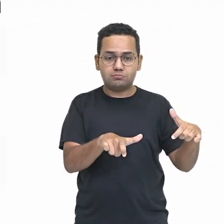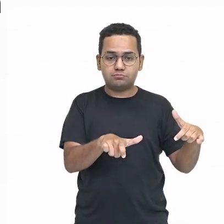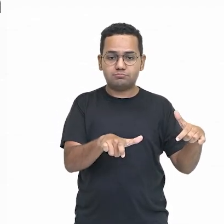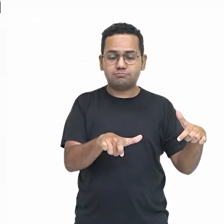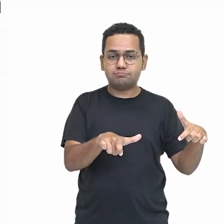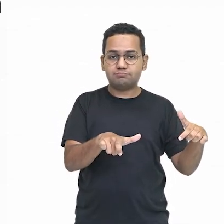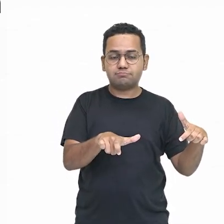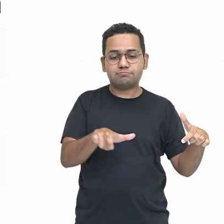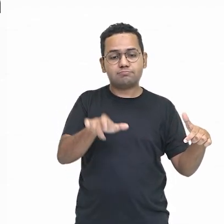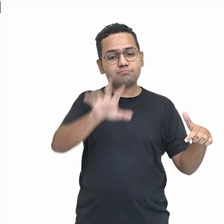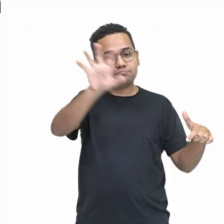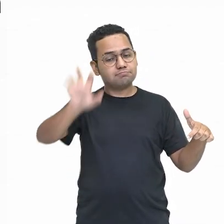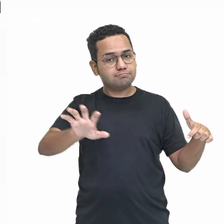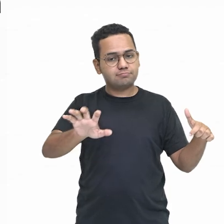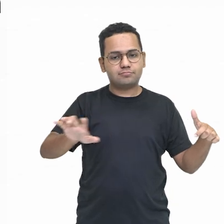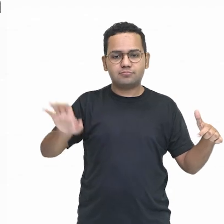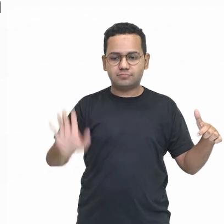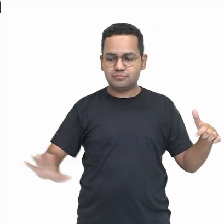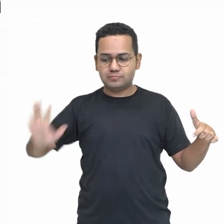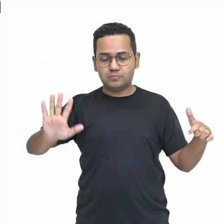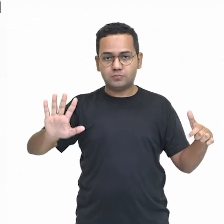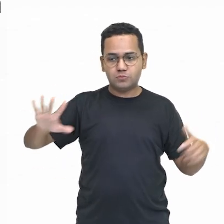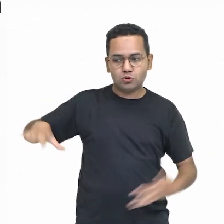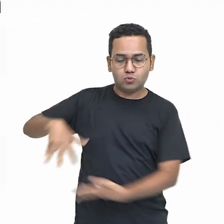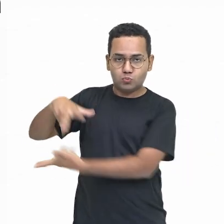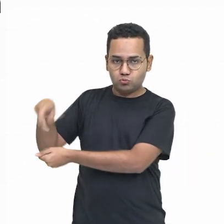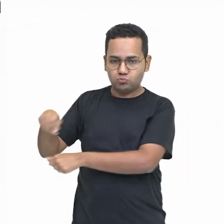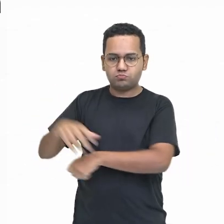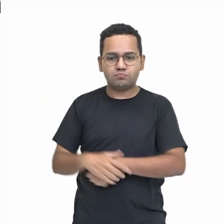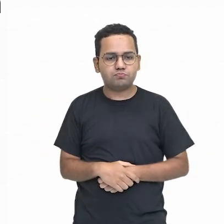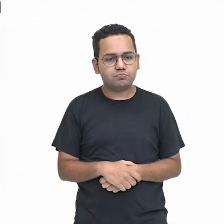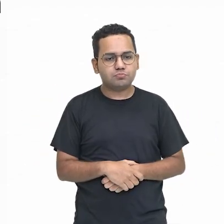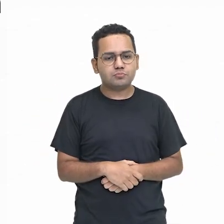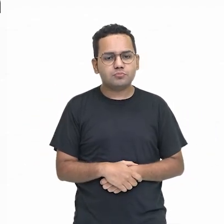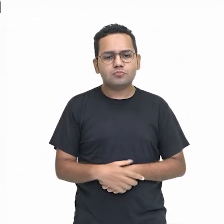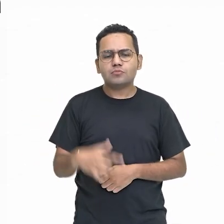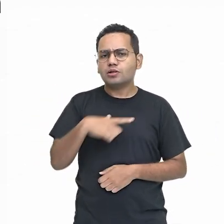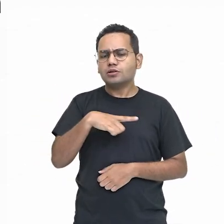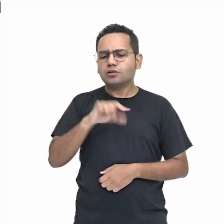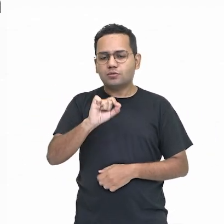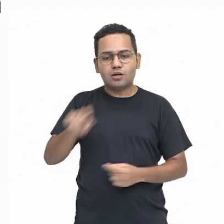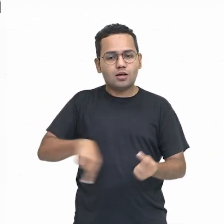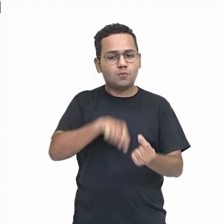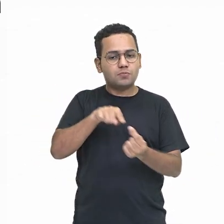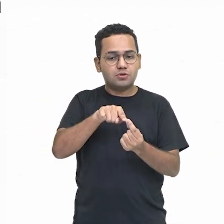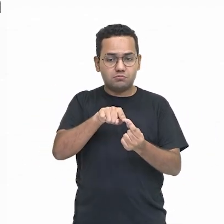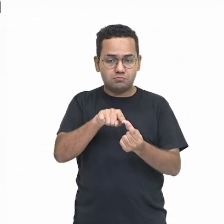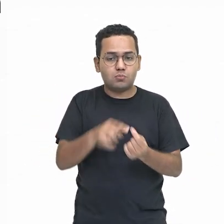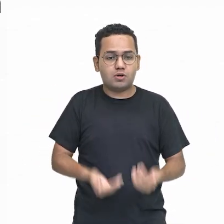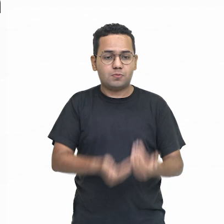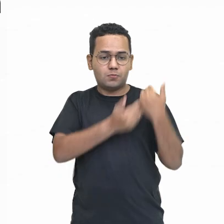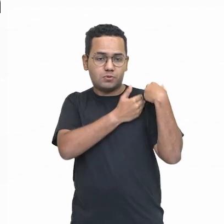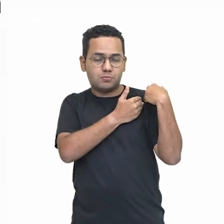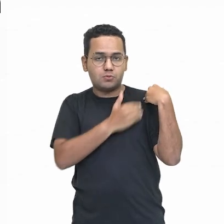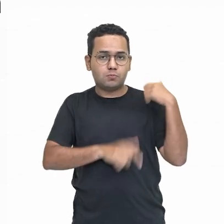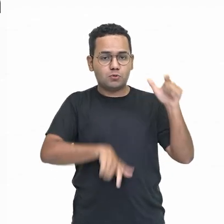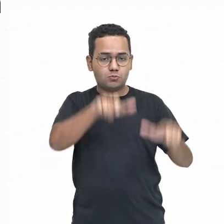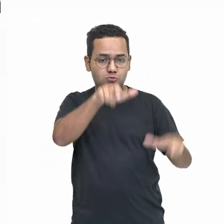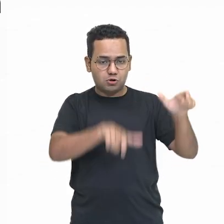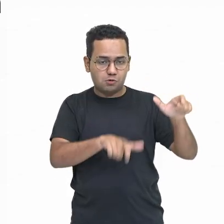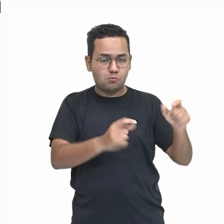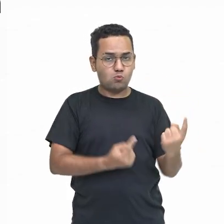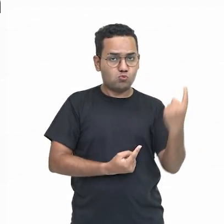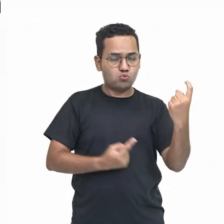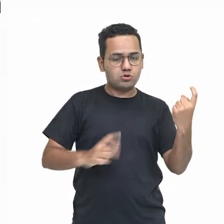local, regional, nacional e global, bem como o papel desempenhado pelos sujeitos